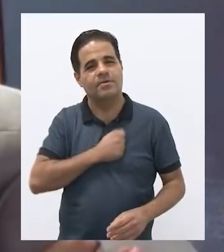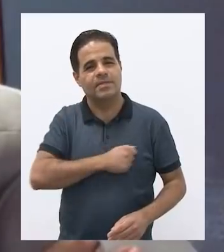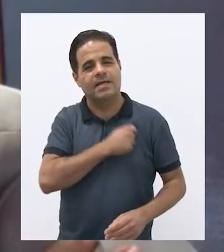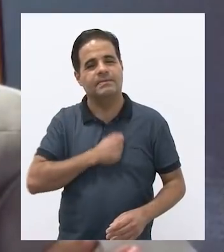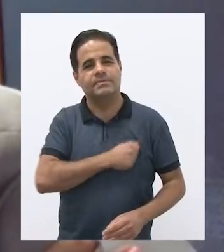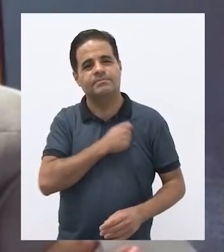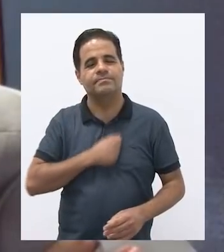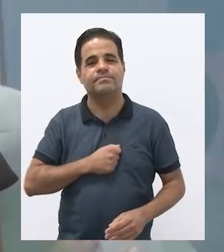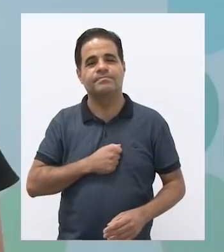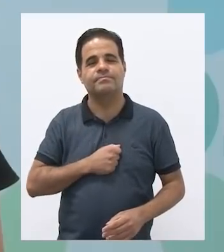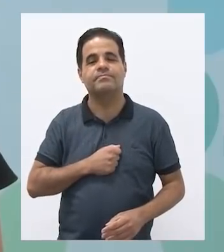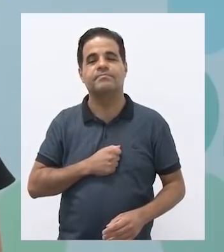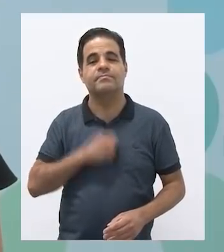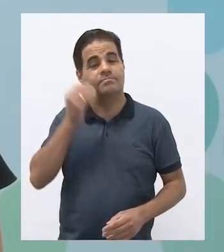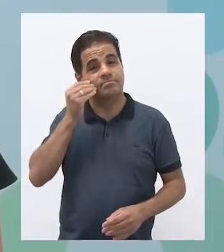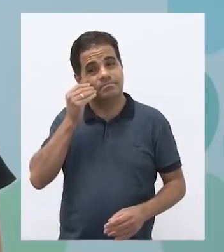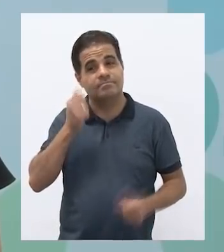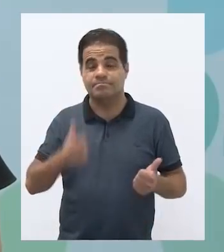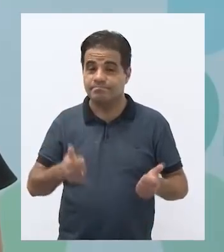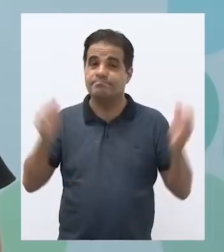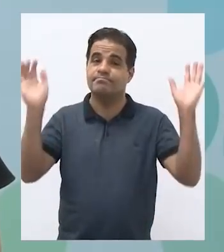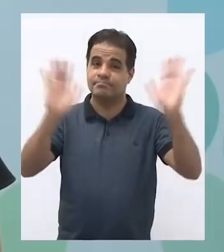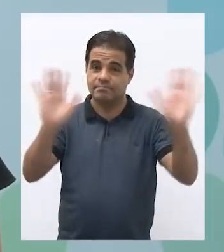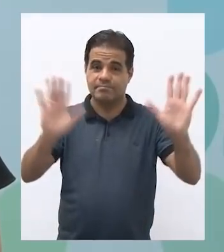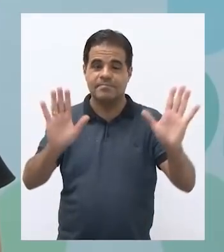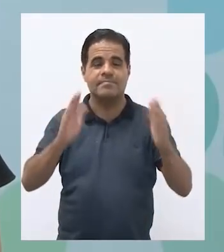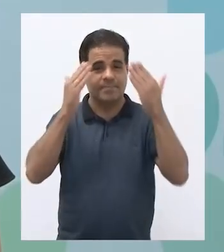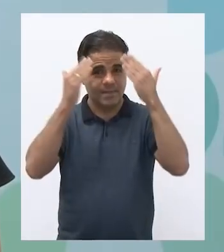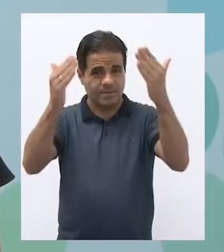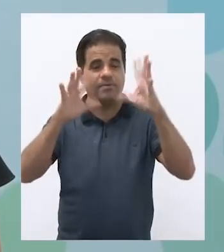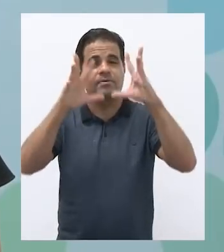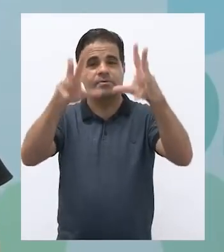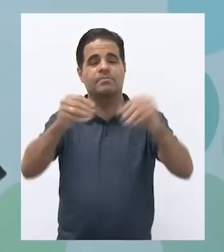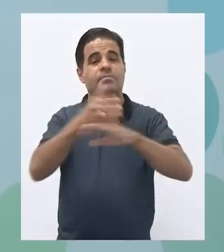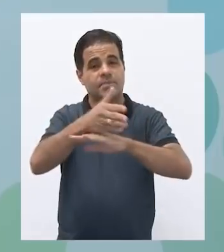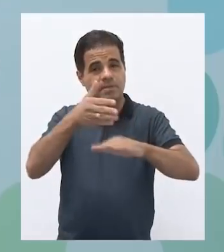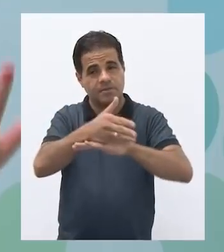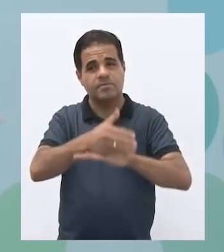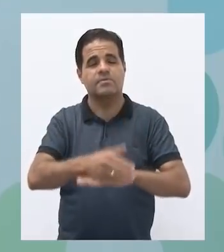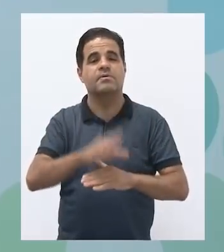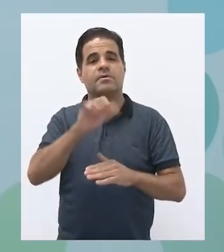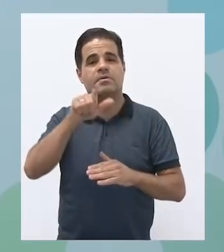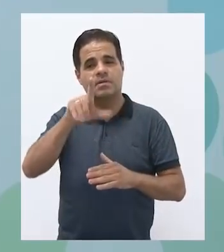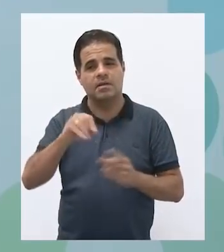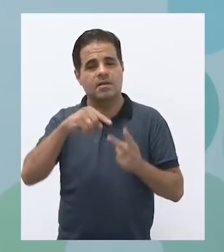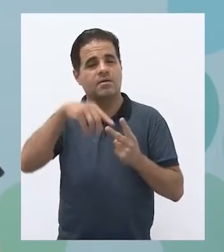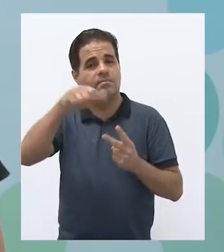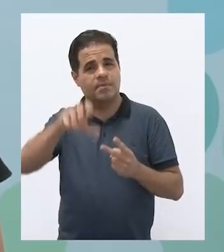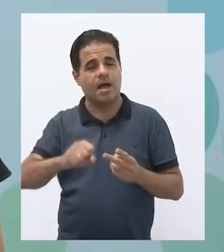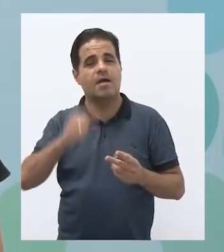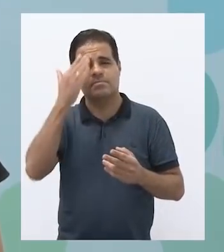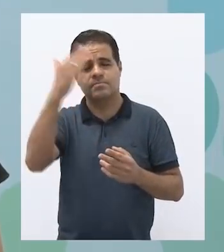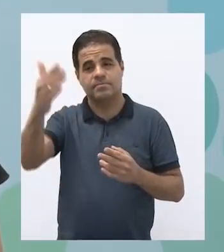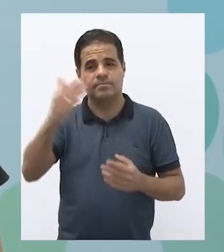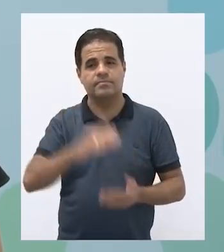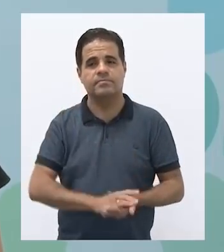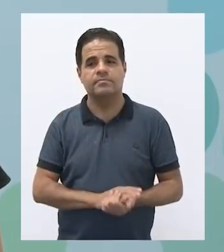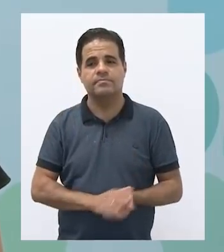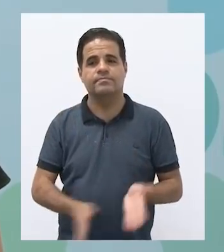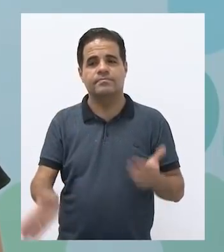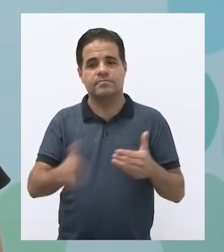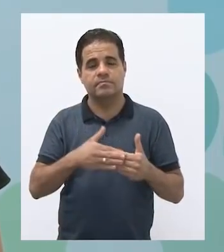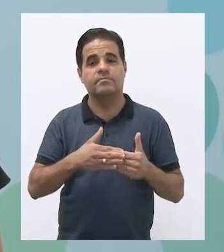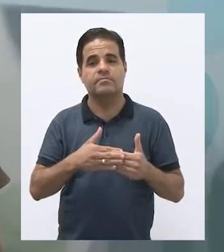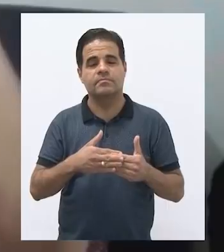saudades. Boa. Com esse beijo da Cláudia, então a gente se despede. Agradeço todo mundo que participou. Carlos, Marcos, obrigada. Só fechando aqui